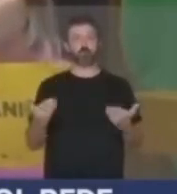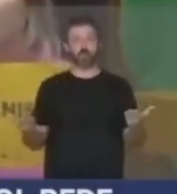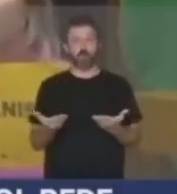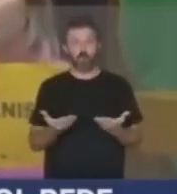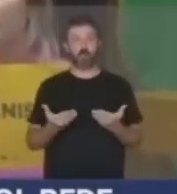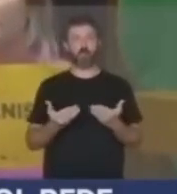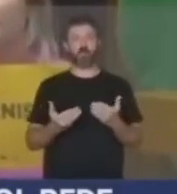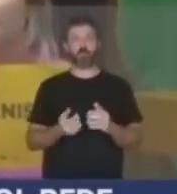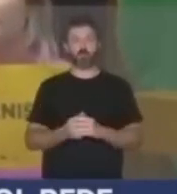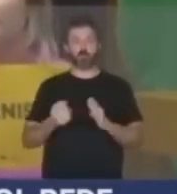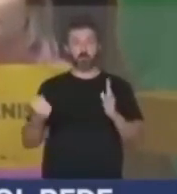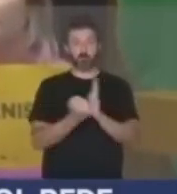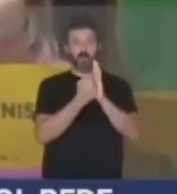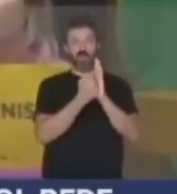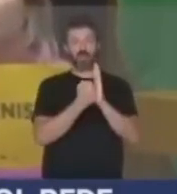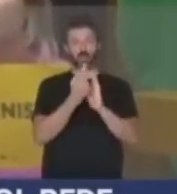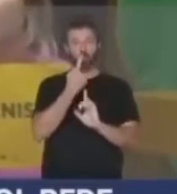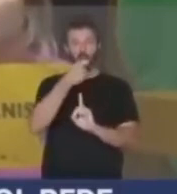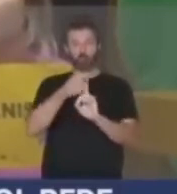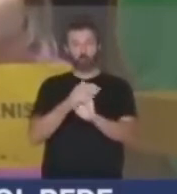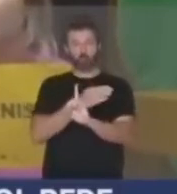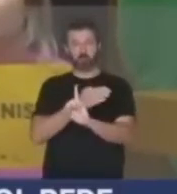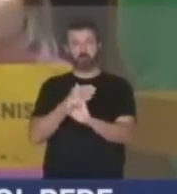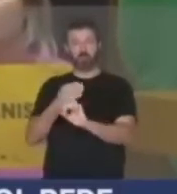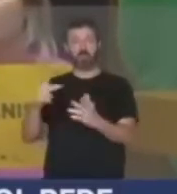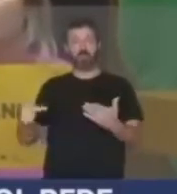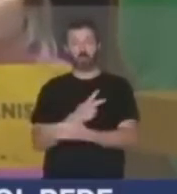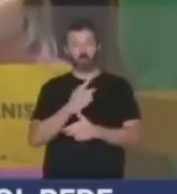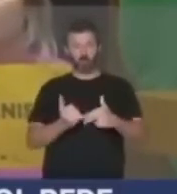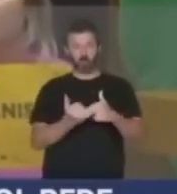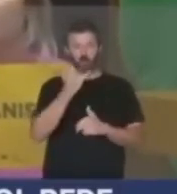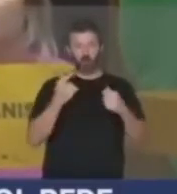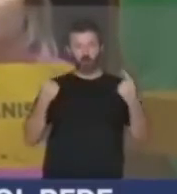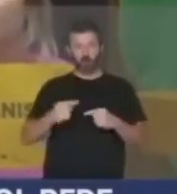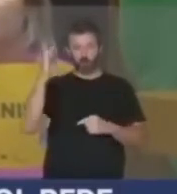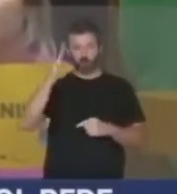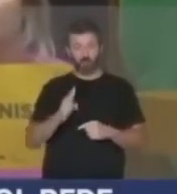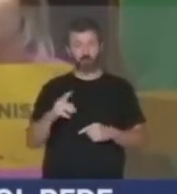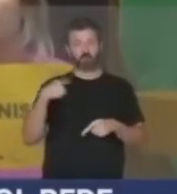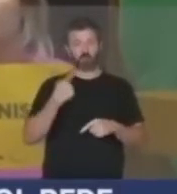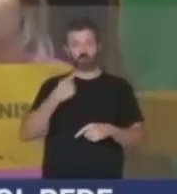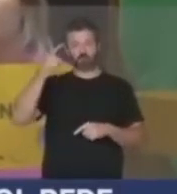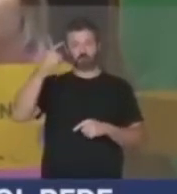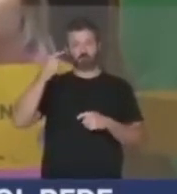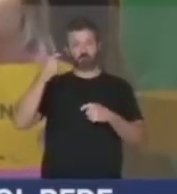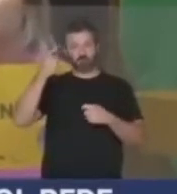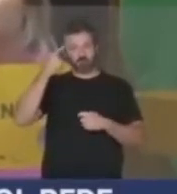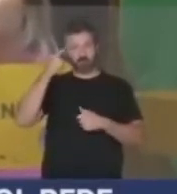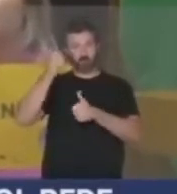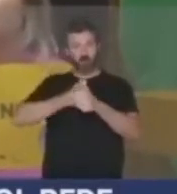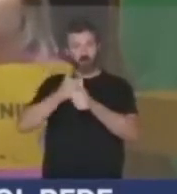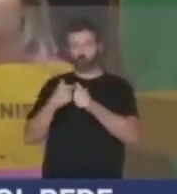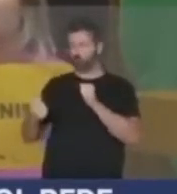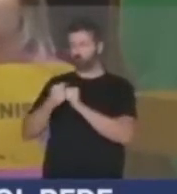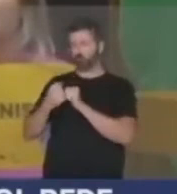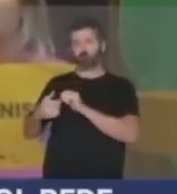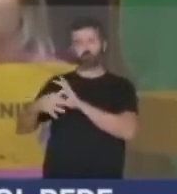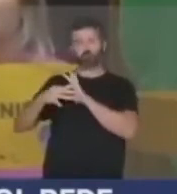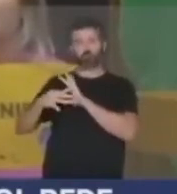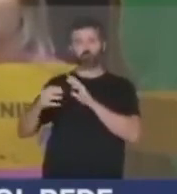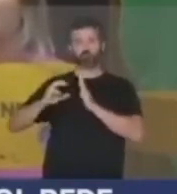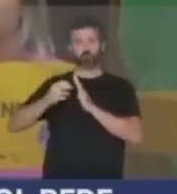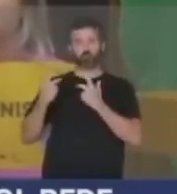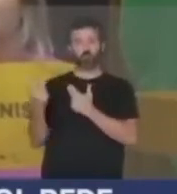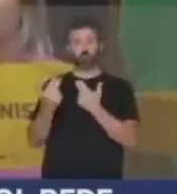importante, nessa marca de um mês da tentativa de golpe de Estado, a gente reforçar a bandeira que eu, junto com os meus companheiros